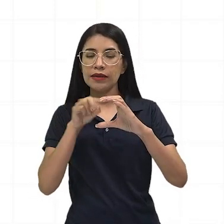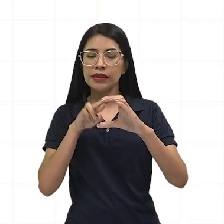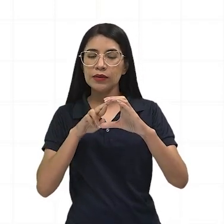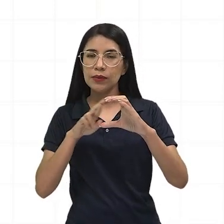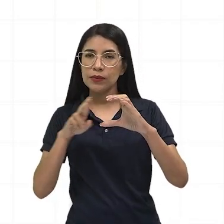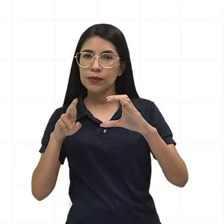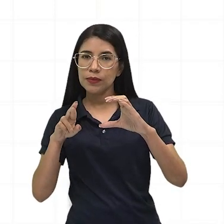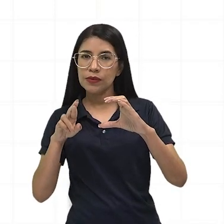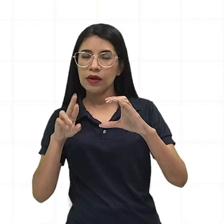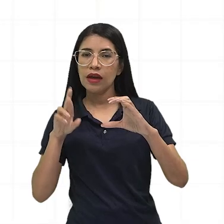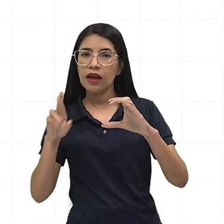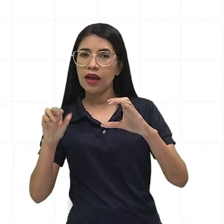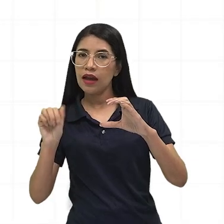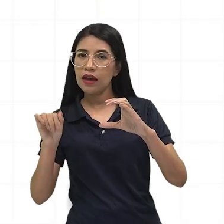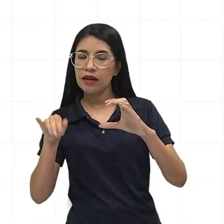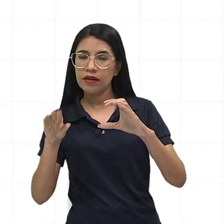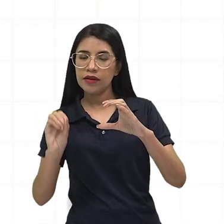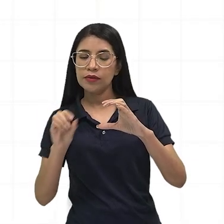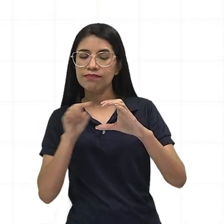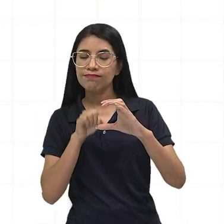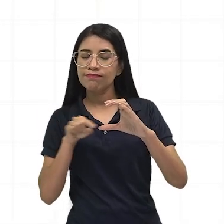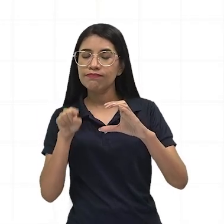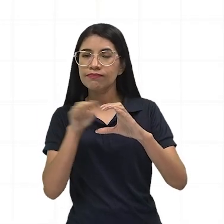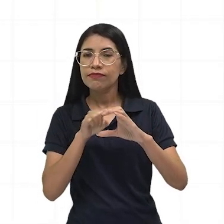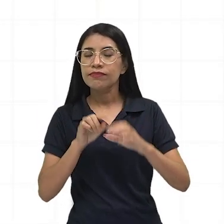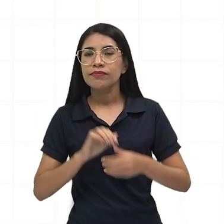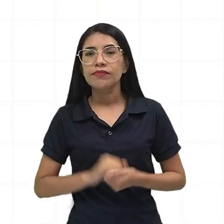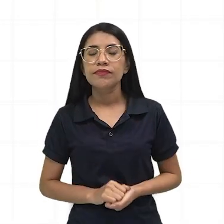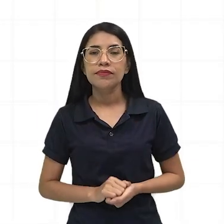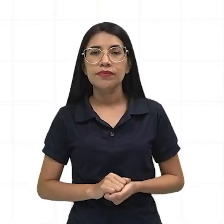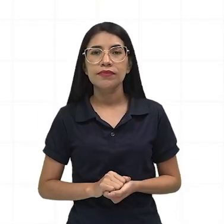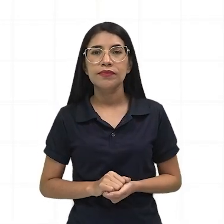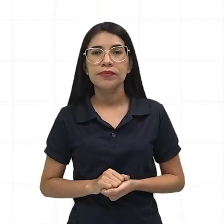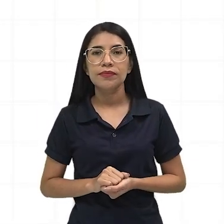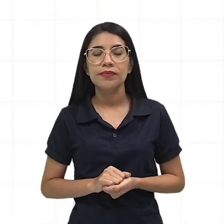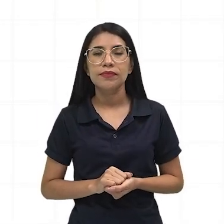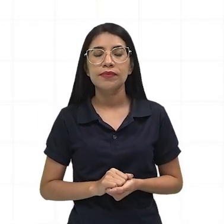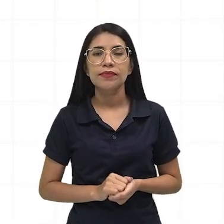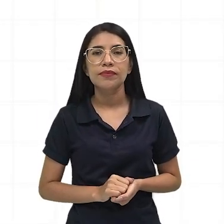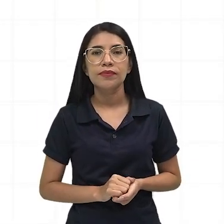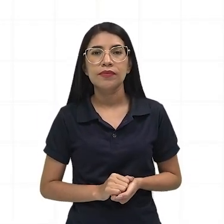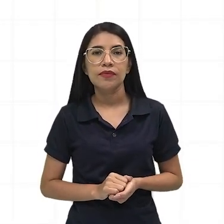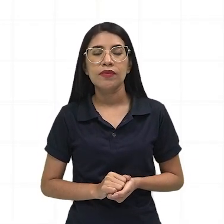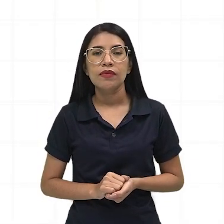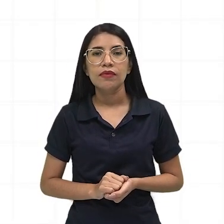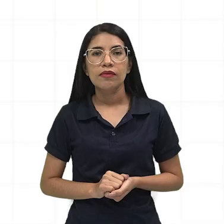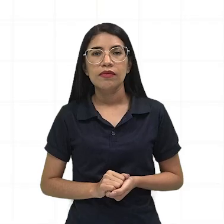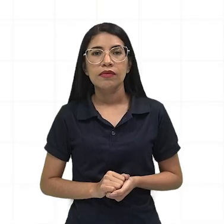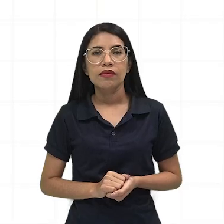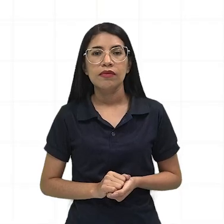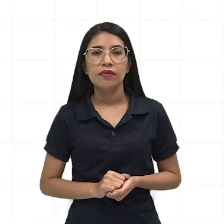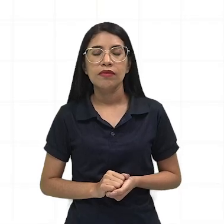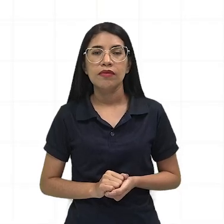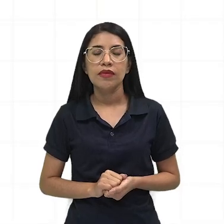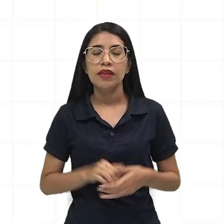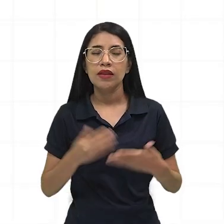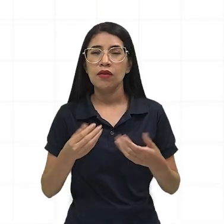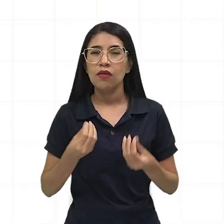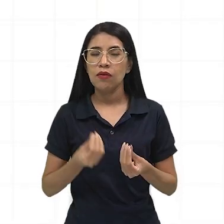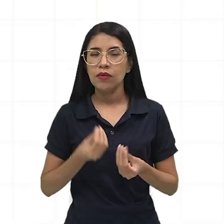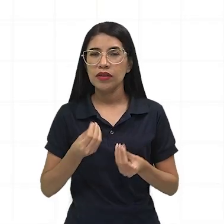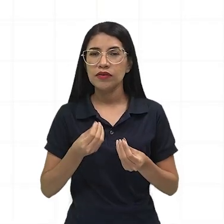R. Portanto, quando nós vamos definir o